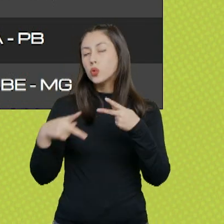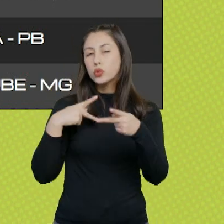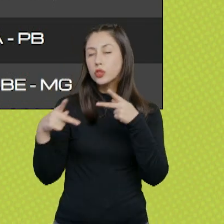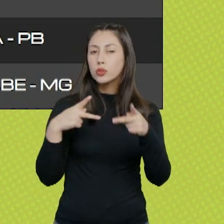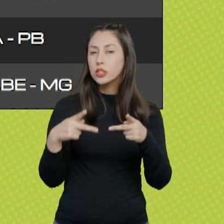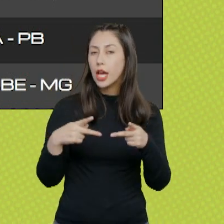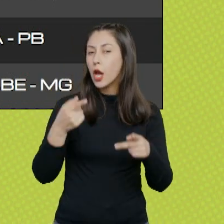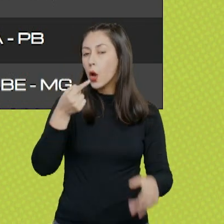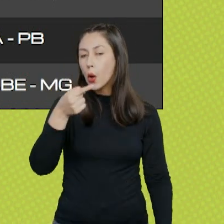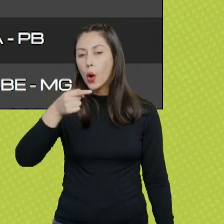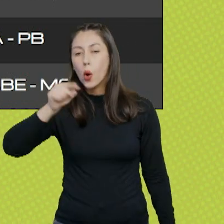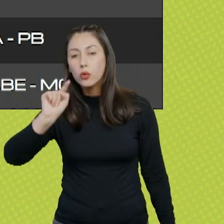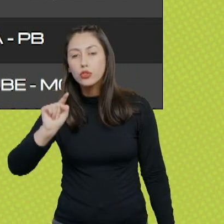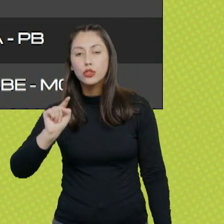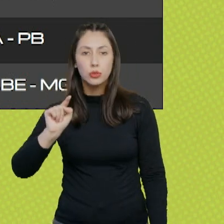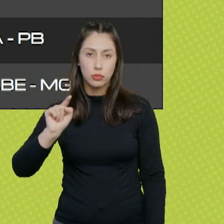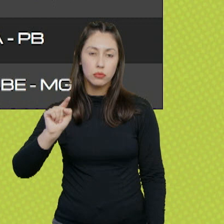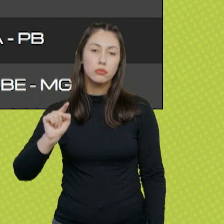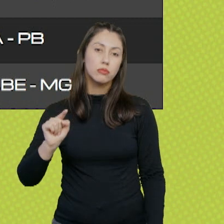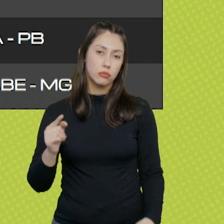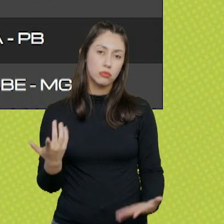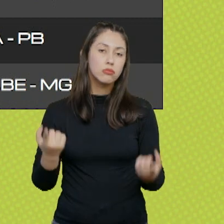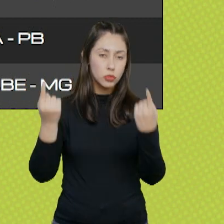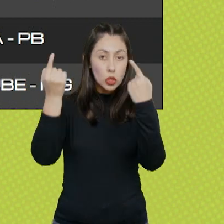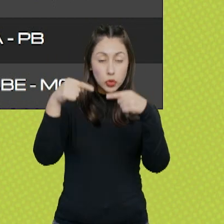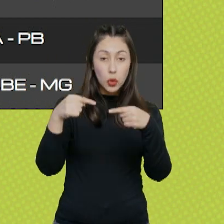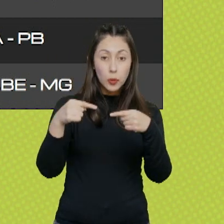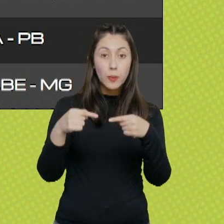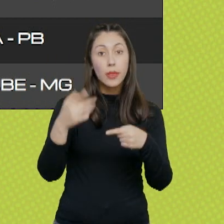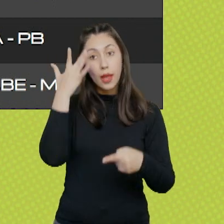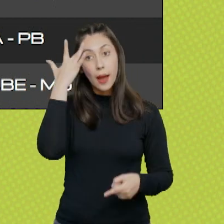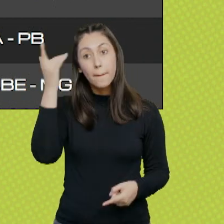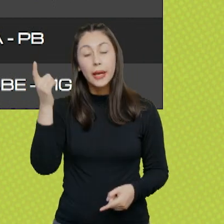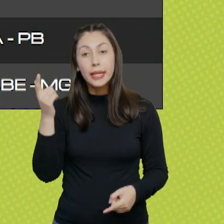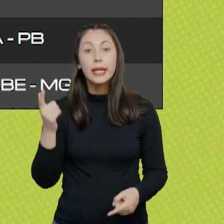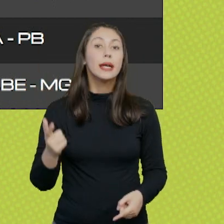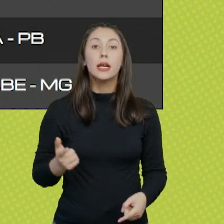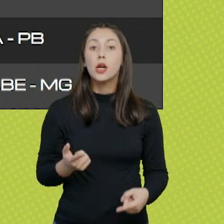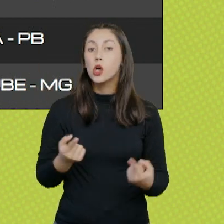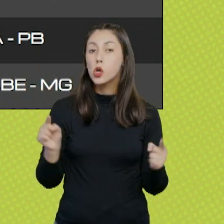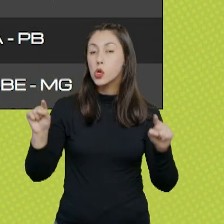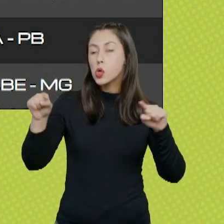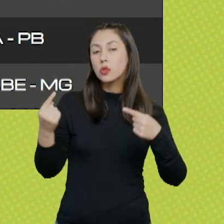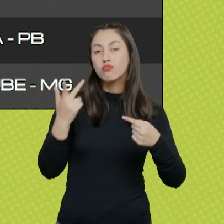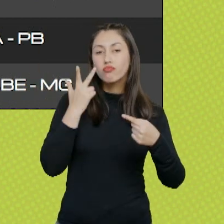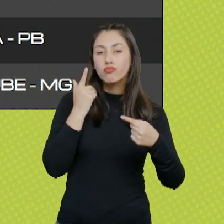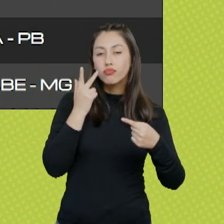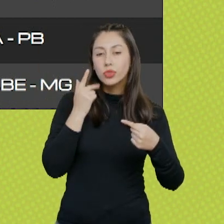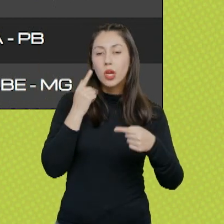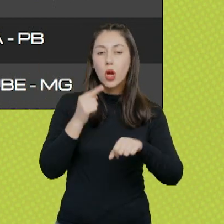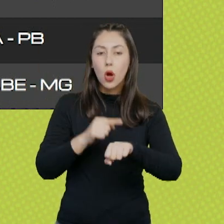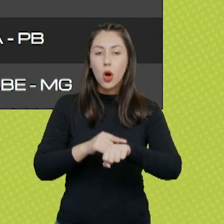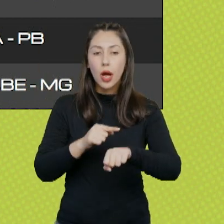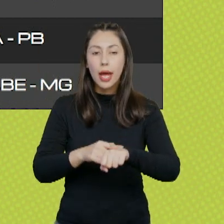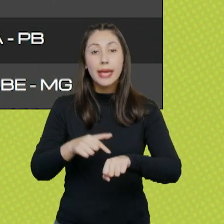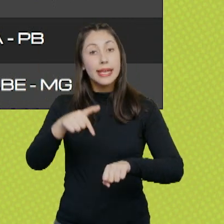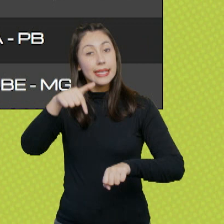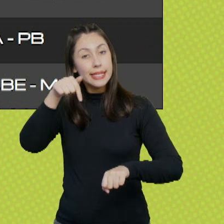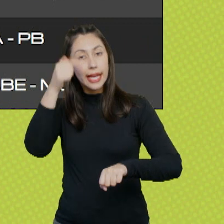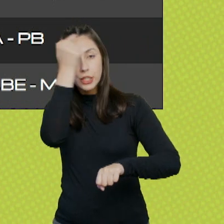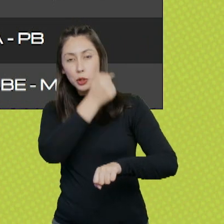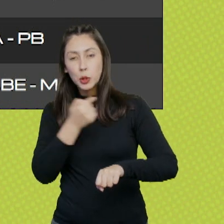os últimos jogos do dia, a grande maioria. Por exemplo, amanhã São José estreia contra o Basquete Cearense, 19h45. Claro que isso aí